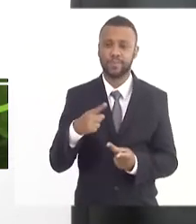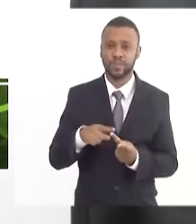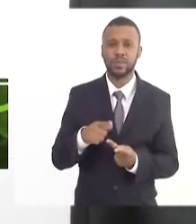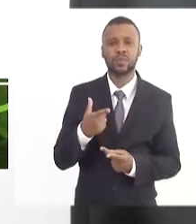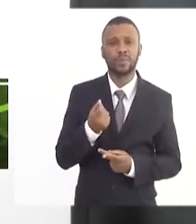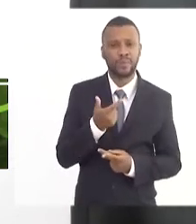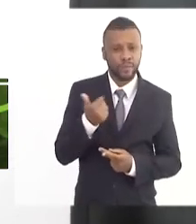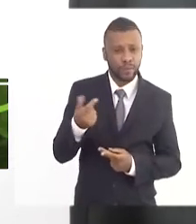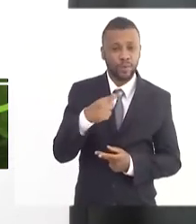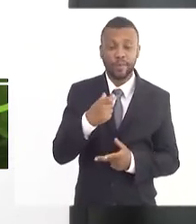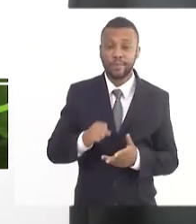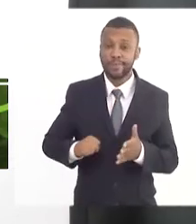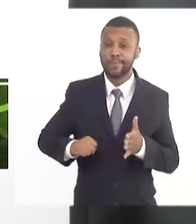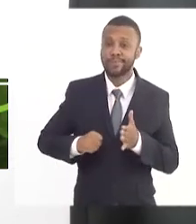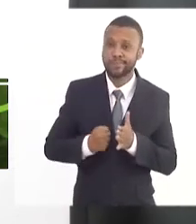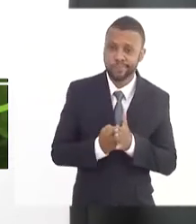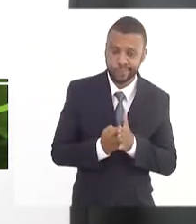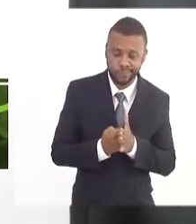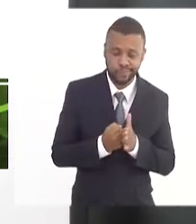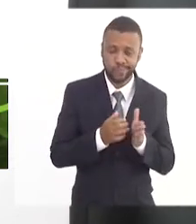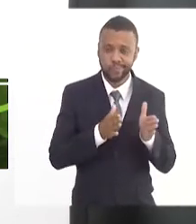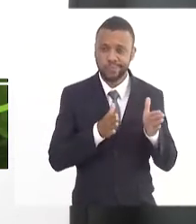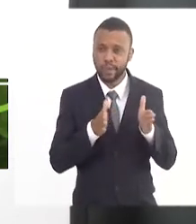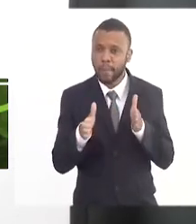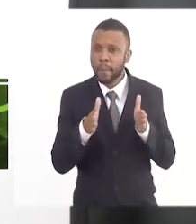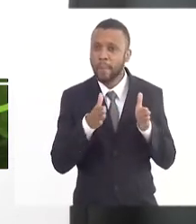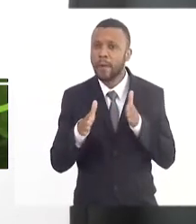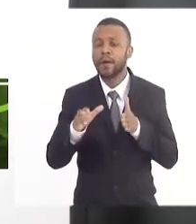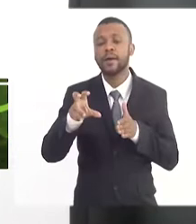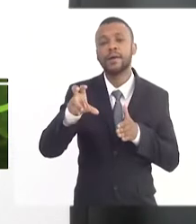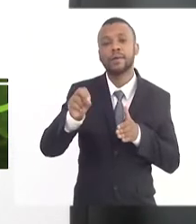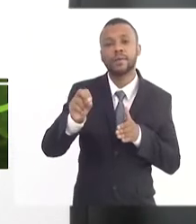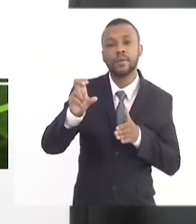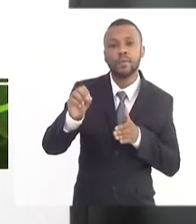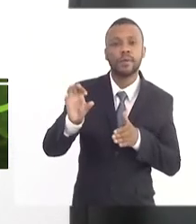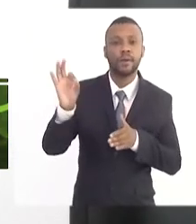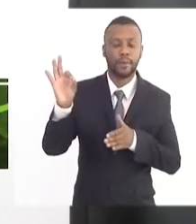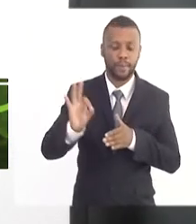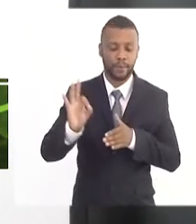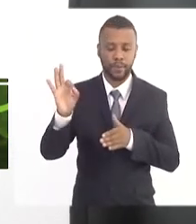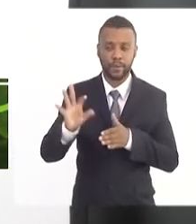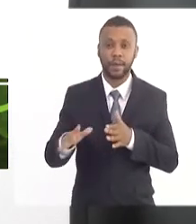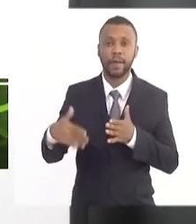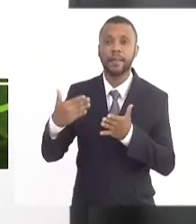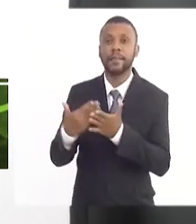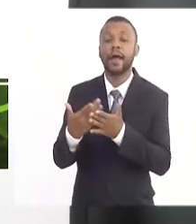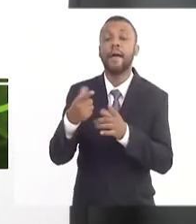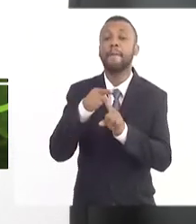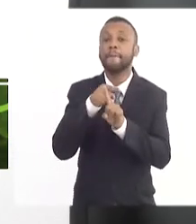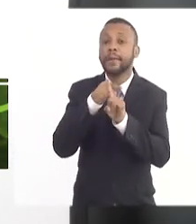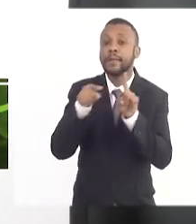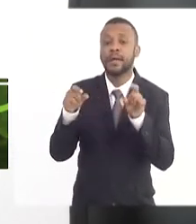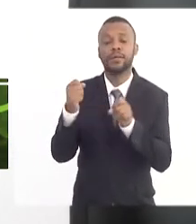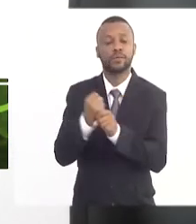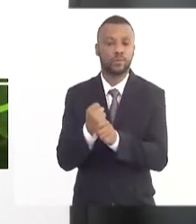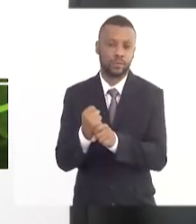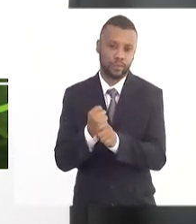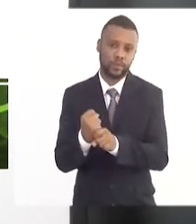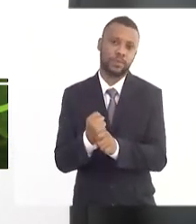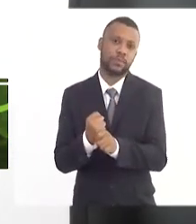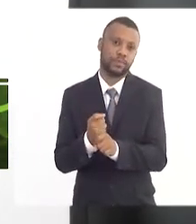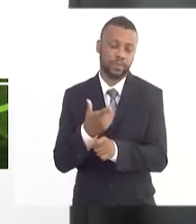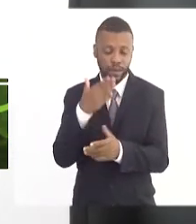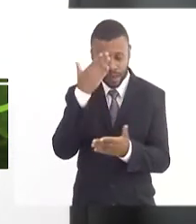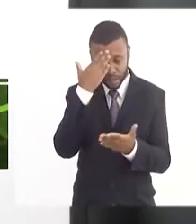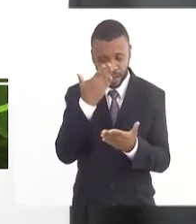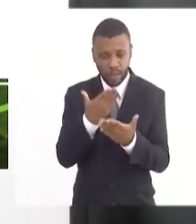um contingenciamento de cerca de 50% até o meio do ano do nosso orçamento. E eu só gostaria de acrescentar que em